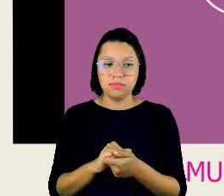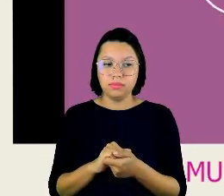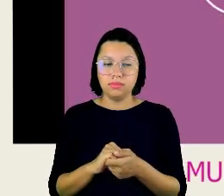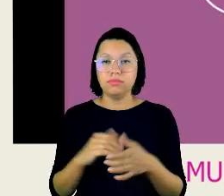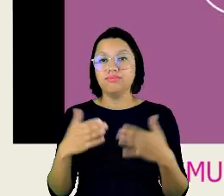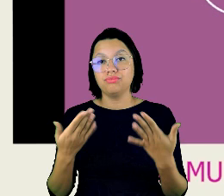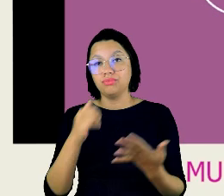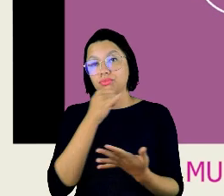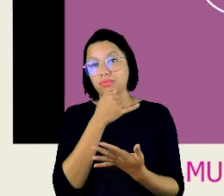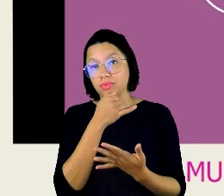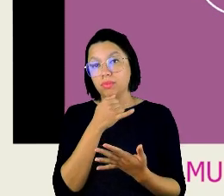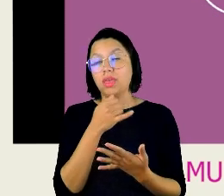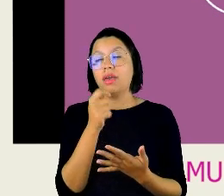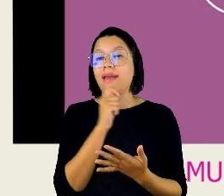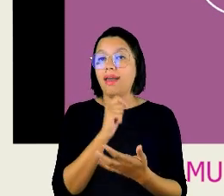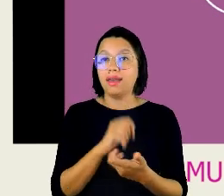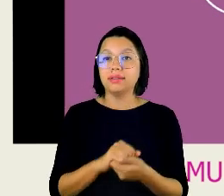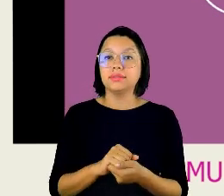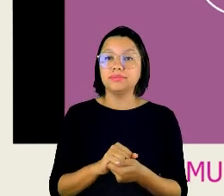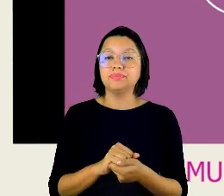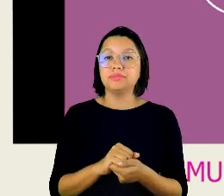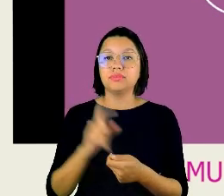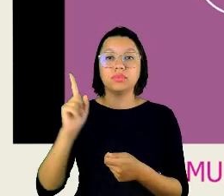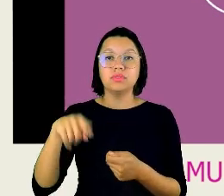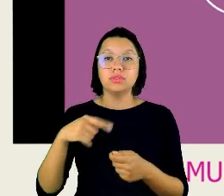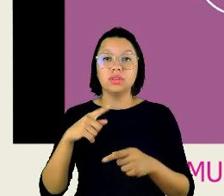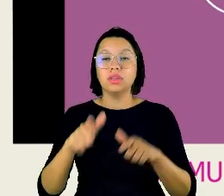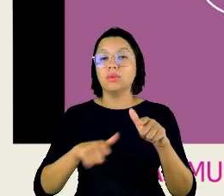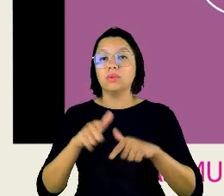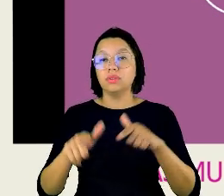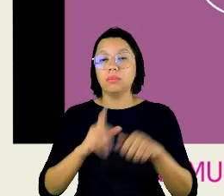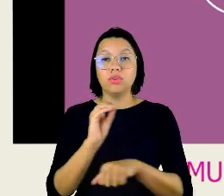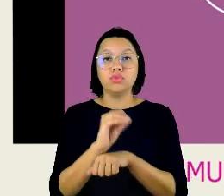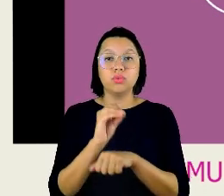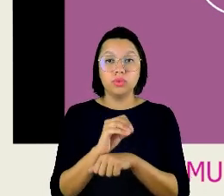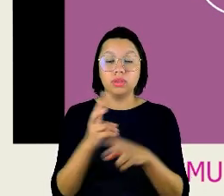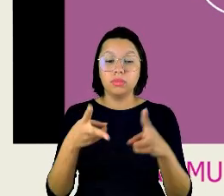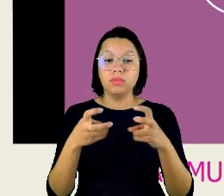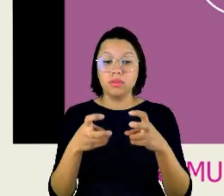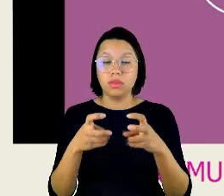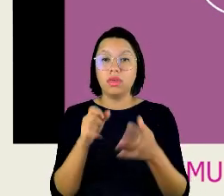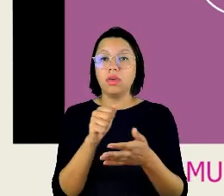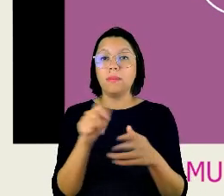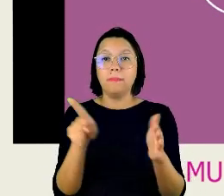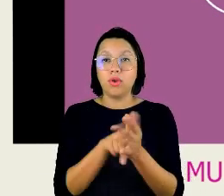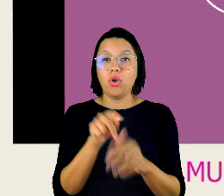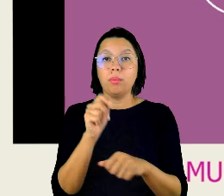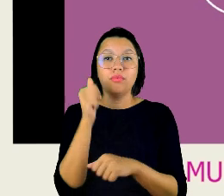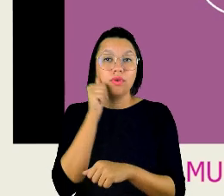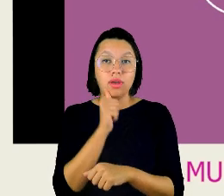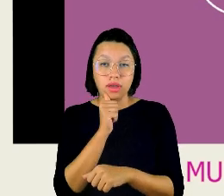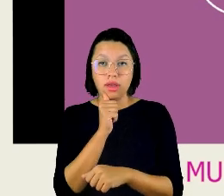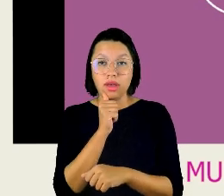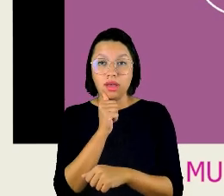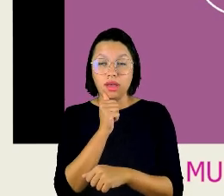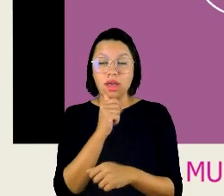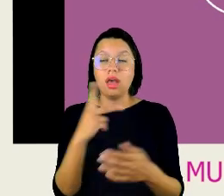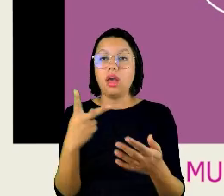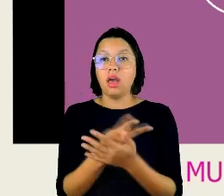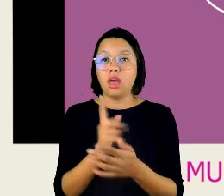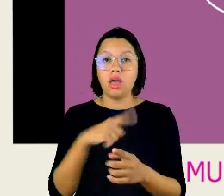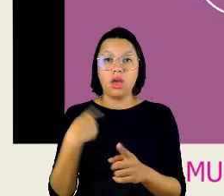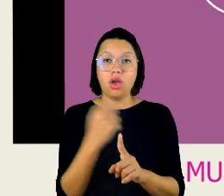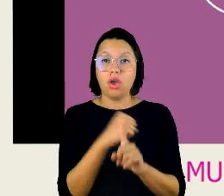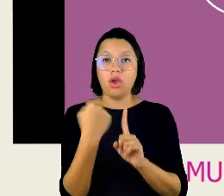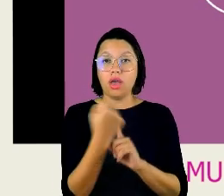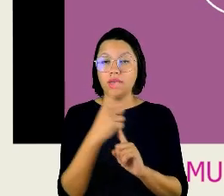E, infelizmente, ainda, né, por ser um trabalho de cuidado considerado tarefa feminina, ele acaba sendo, na nossa sociedade, que